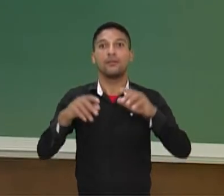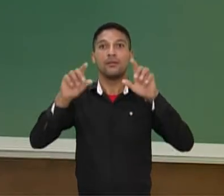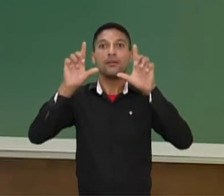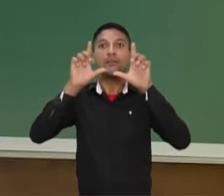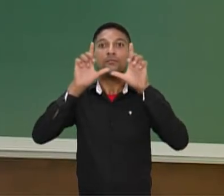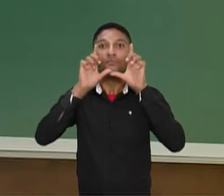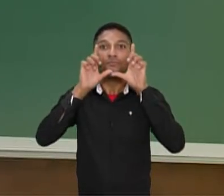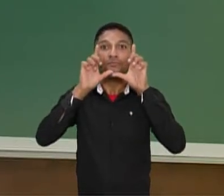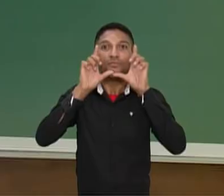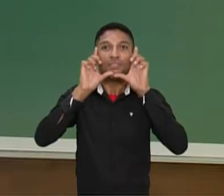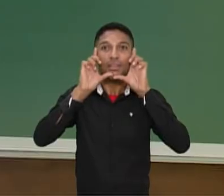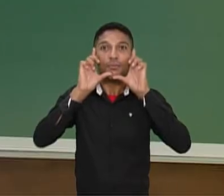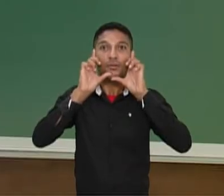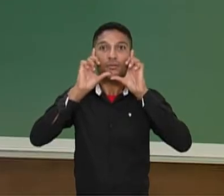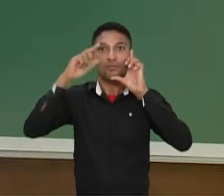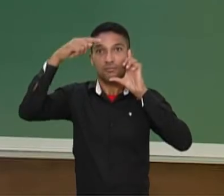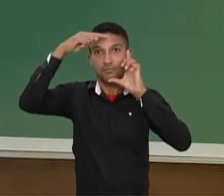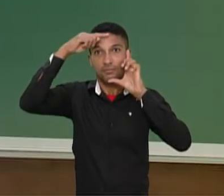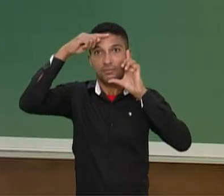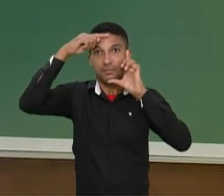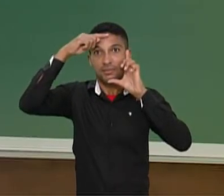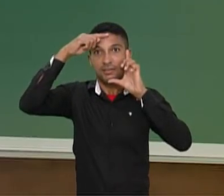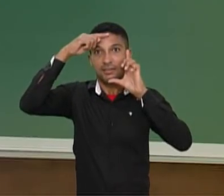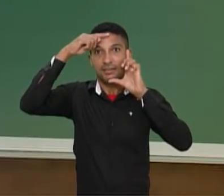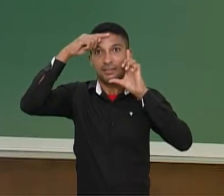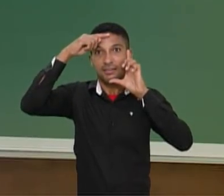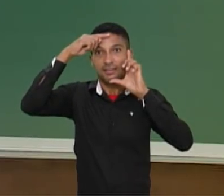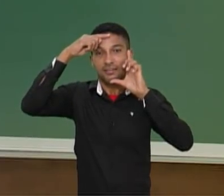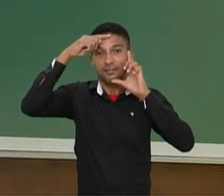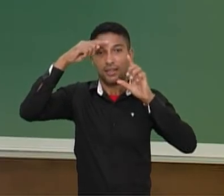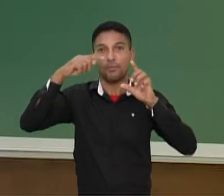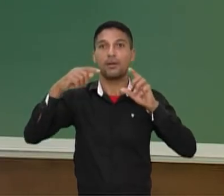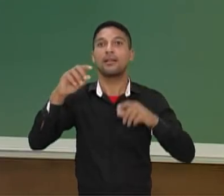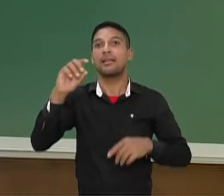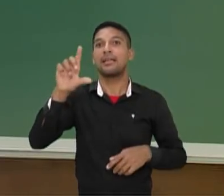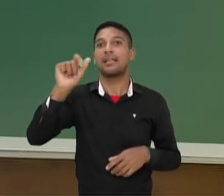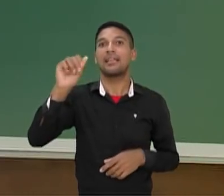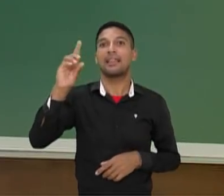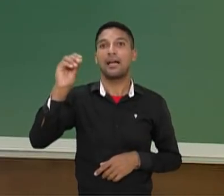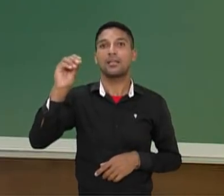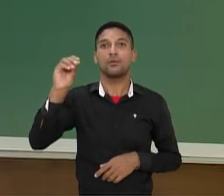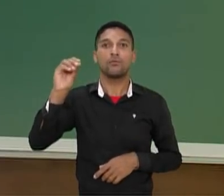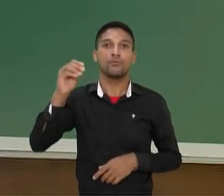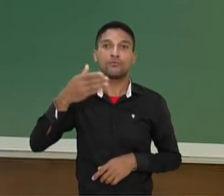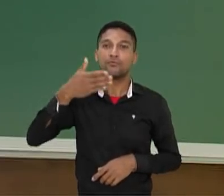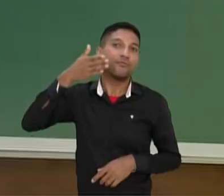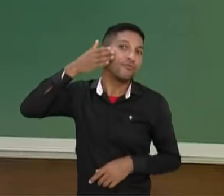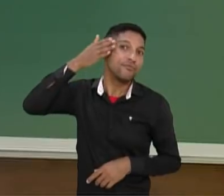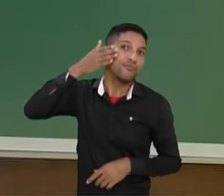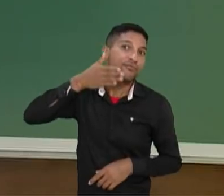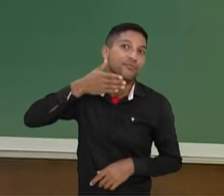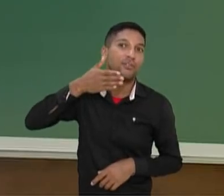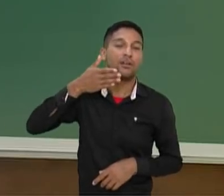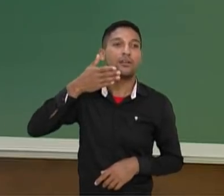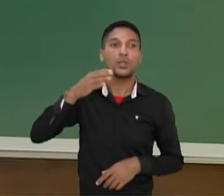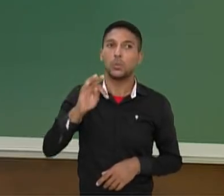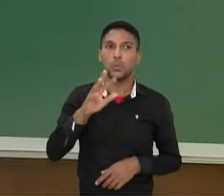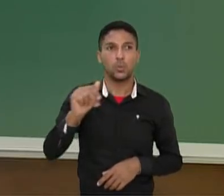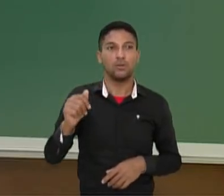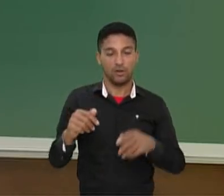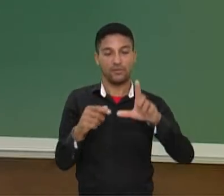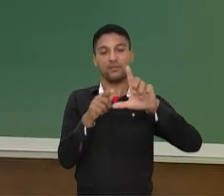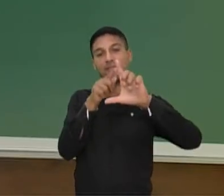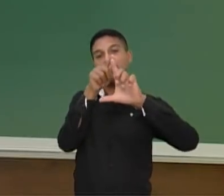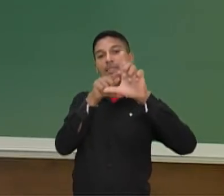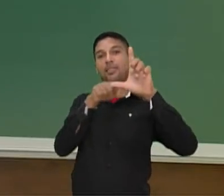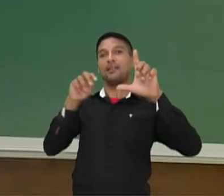da figura. Então, você vai fazer uma continha de mais com toda a galera que está aqui, tá bom? Então, você vai fazer